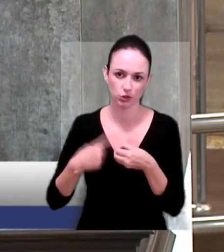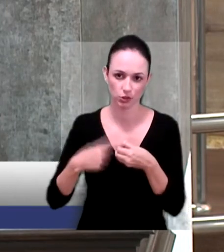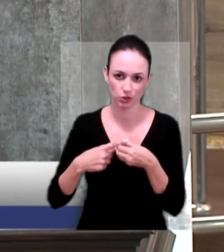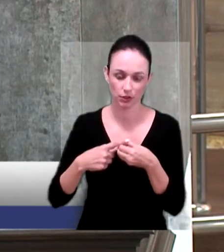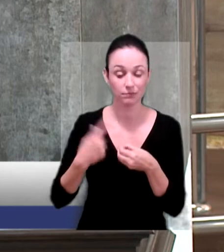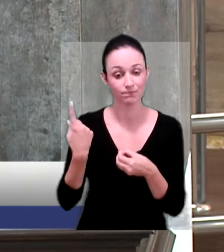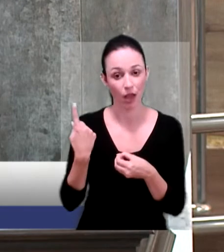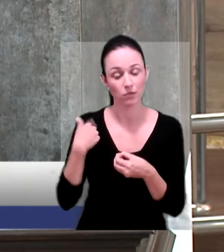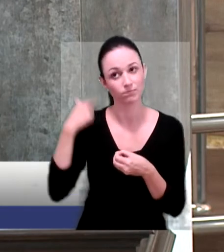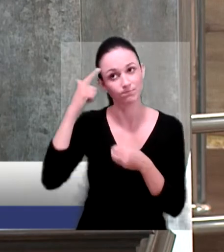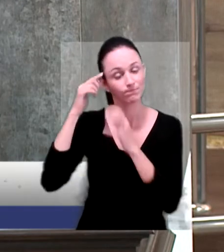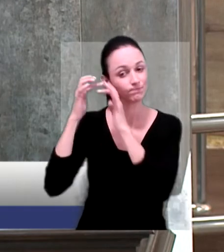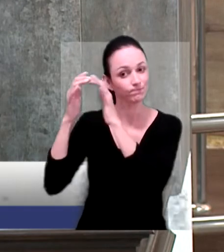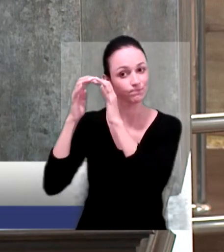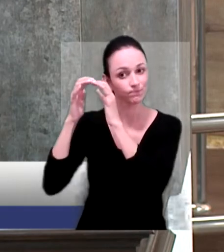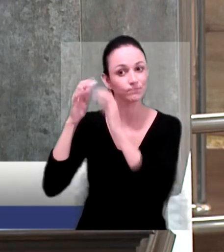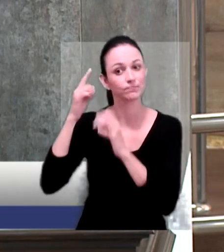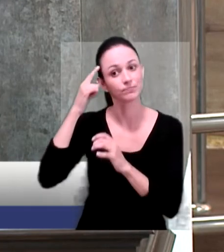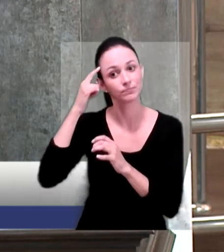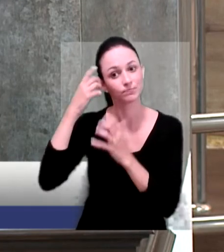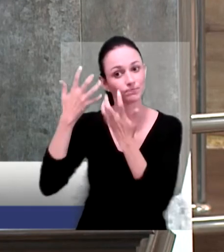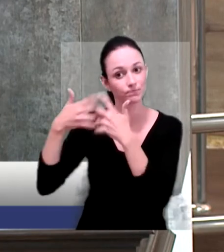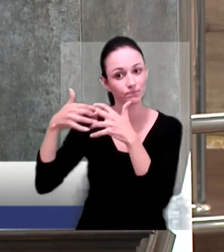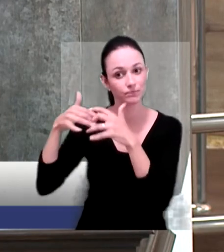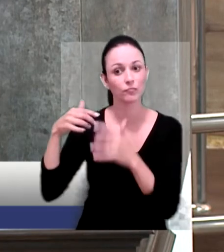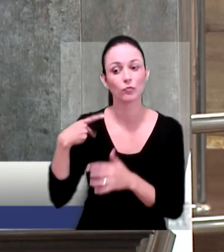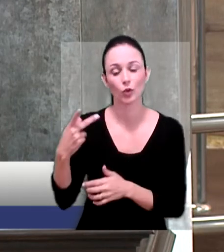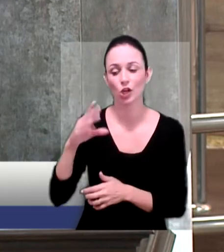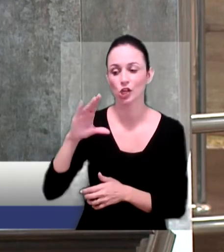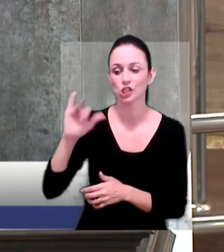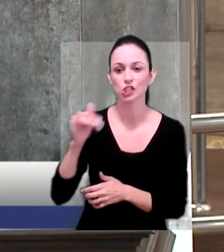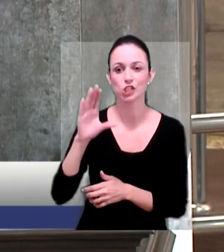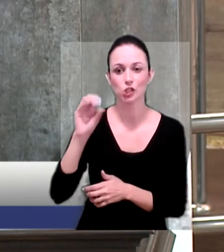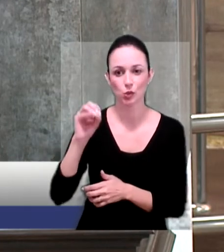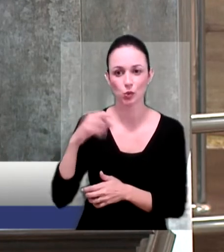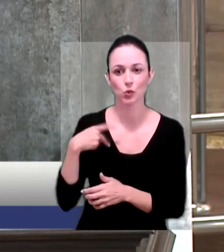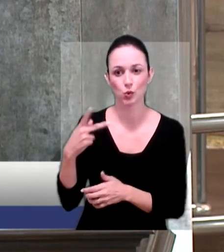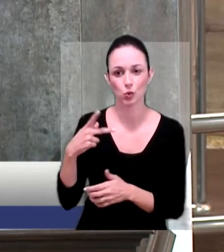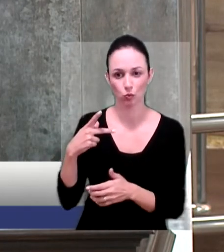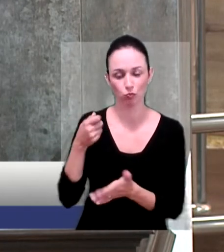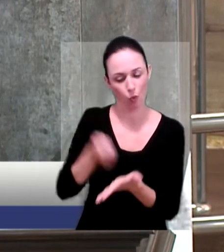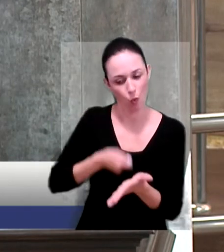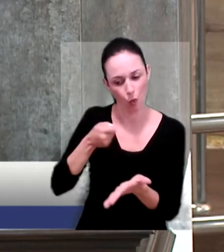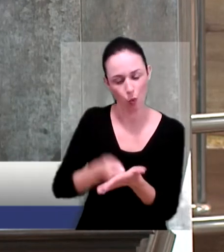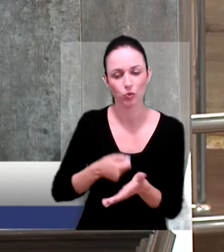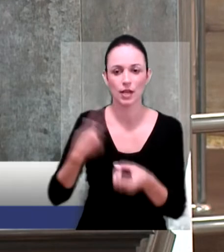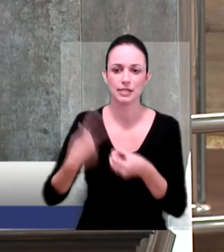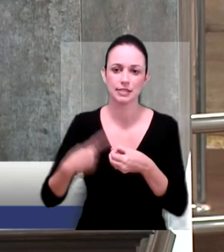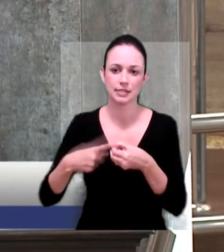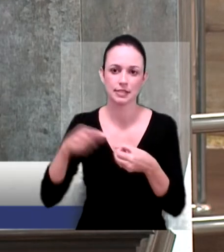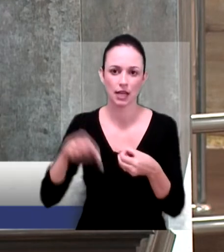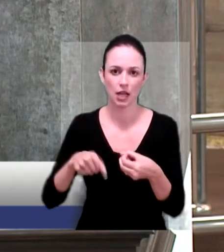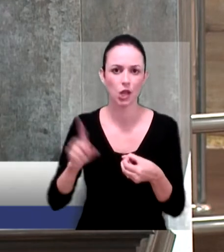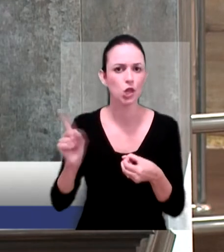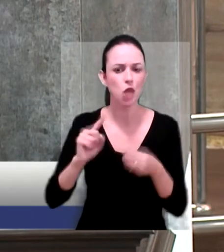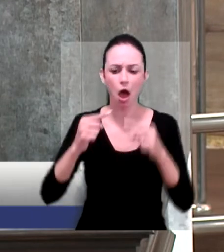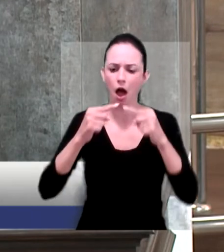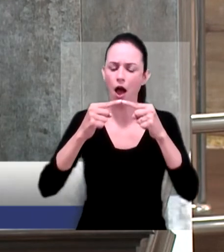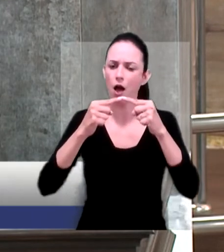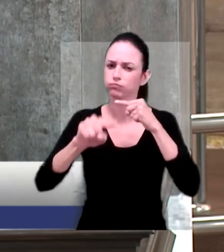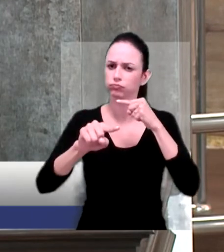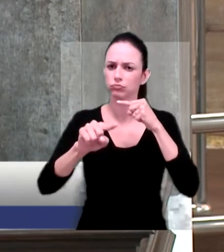amigo Chico, nós vamos lutar pela cidade. Nós não somos oposição, nem